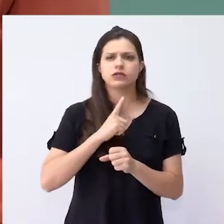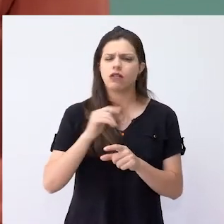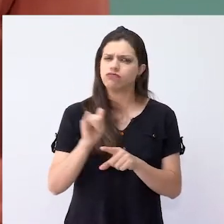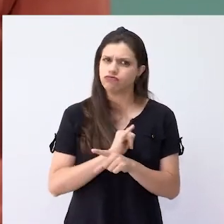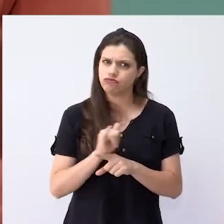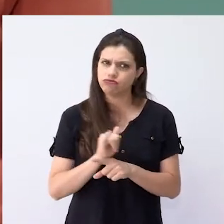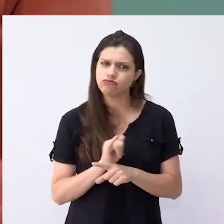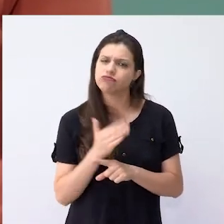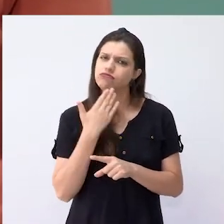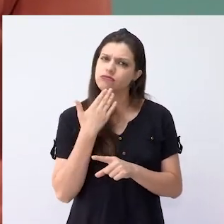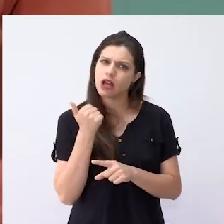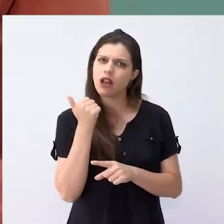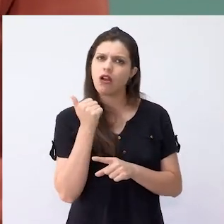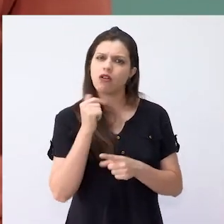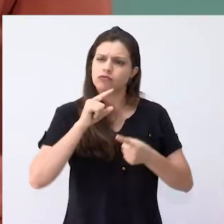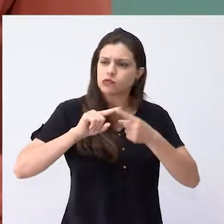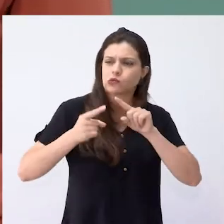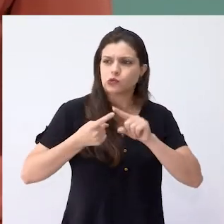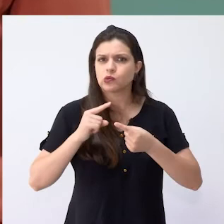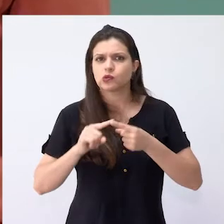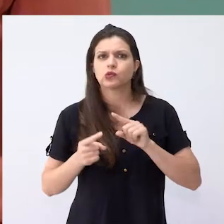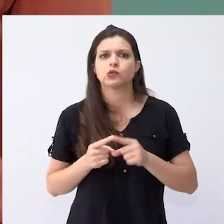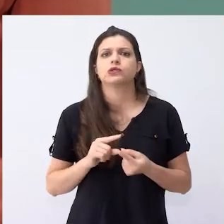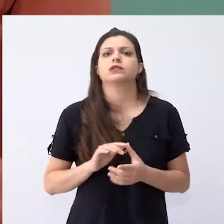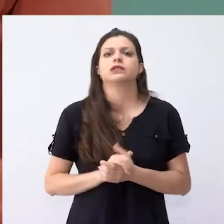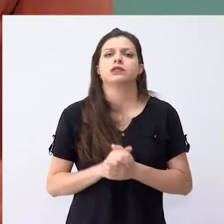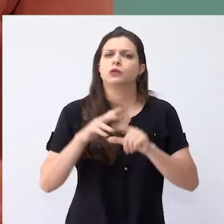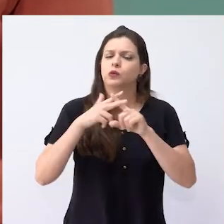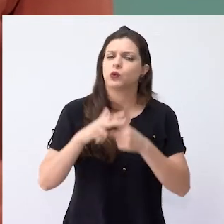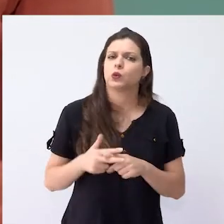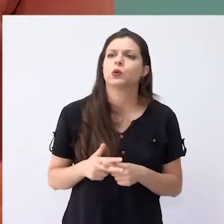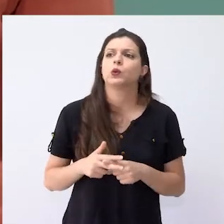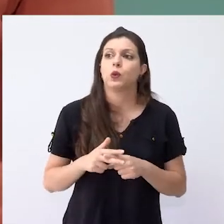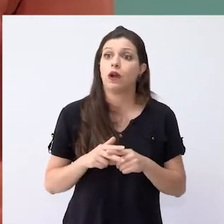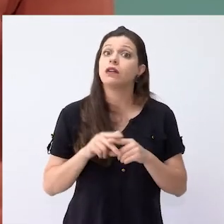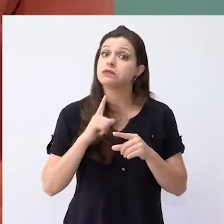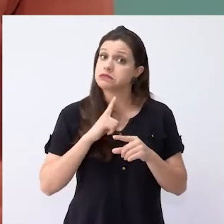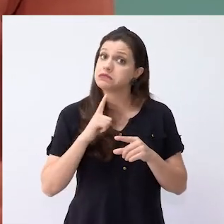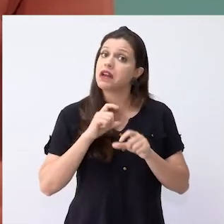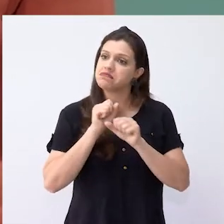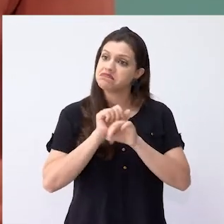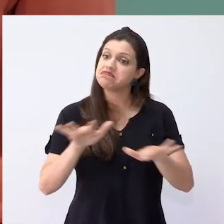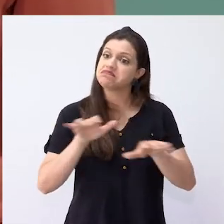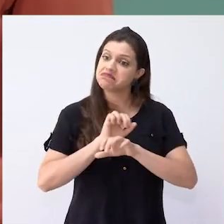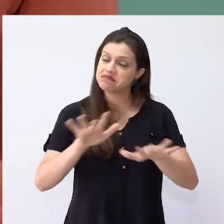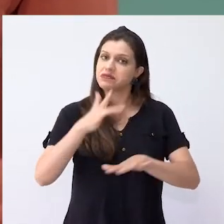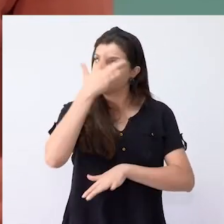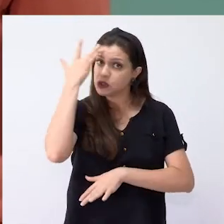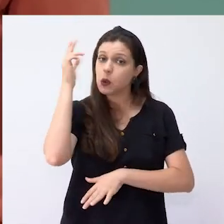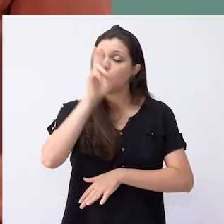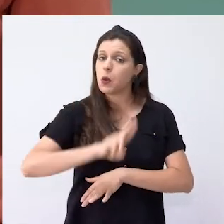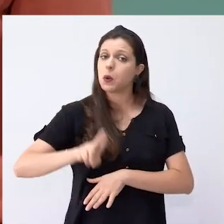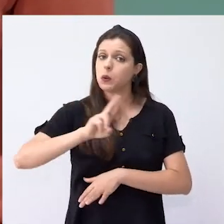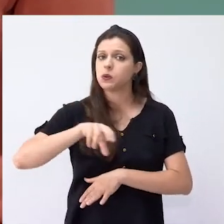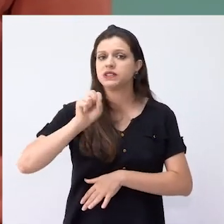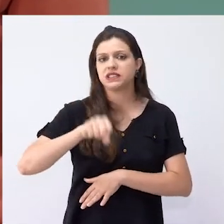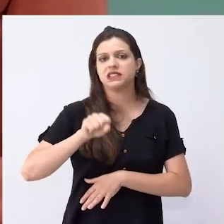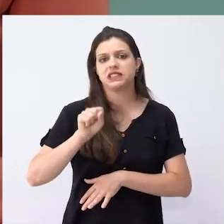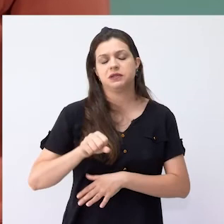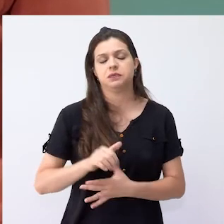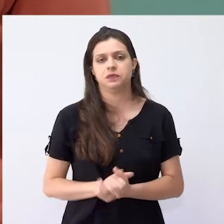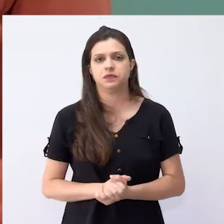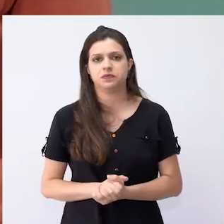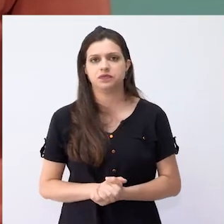anos, ele tem sido aprimorado, melhorado e a gente percebe aí que está sendo bem difundido. Tem sido bem útil para